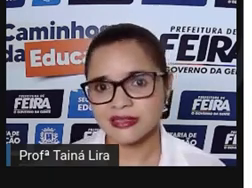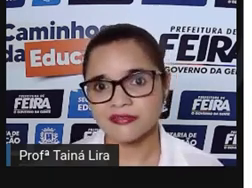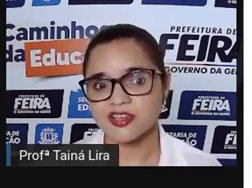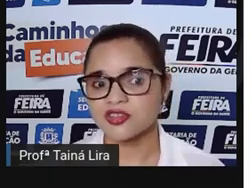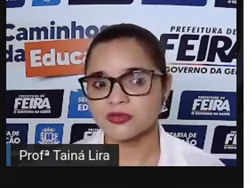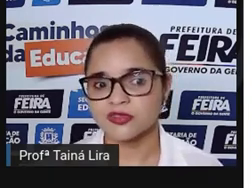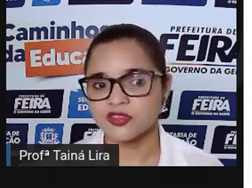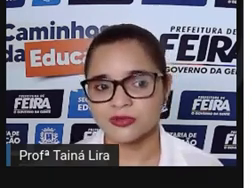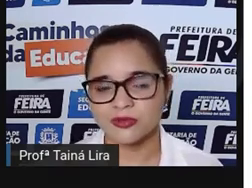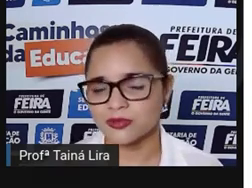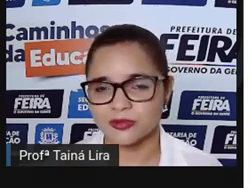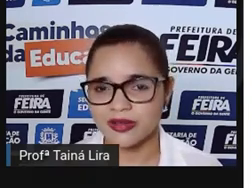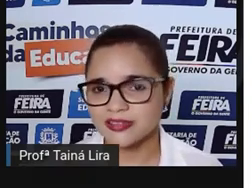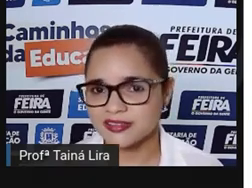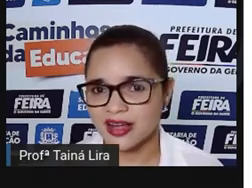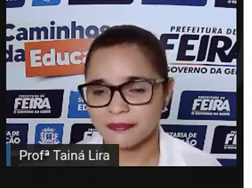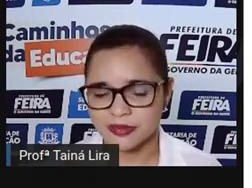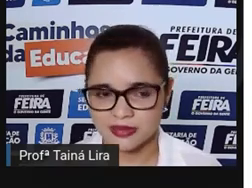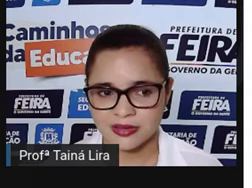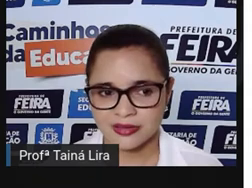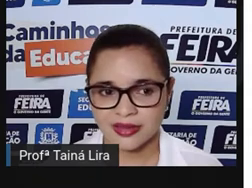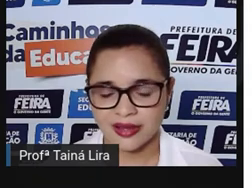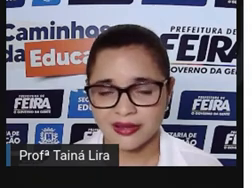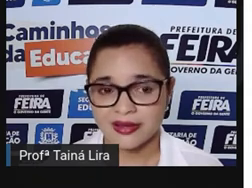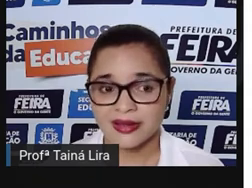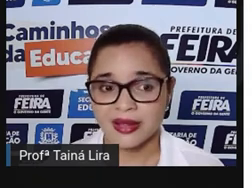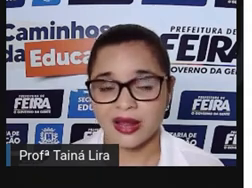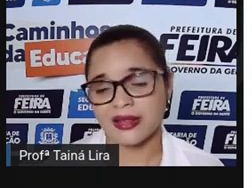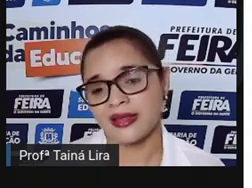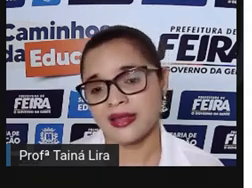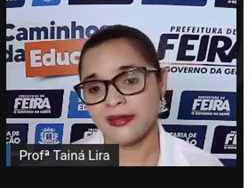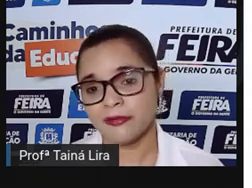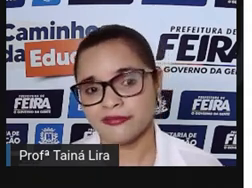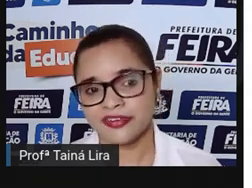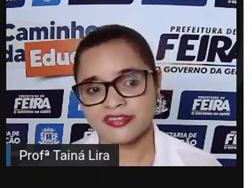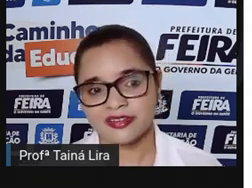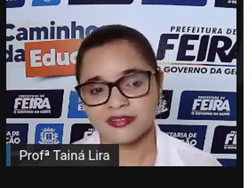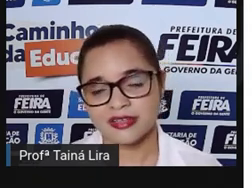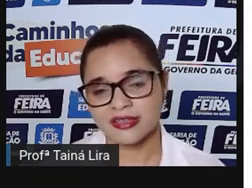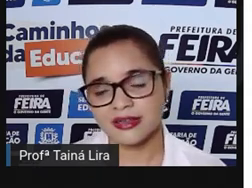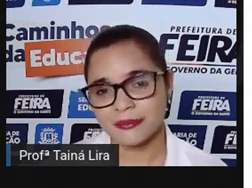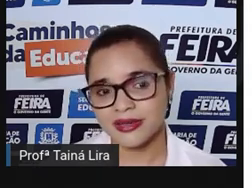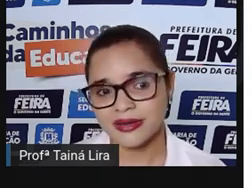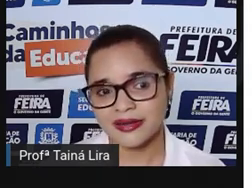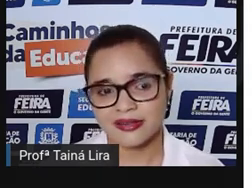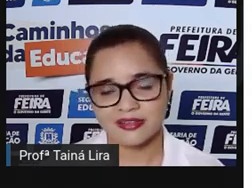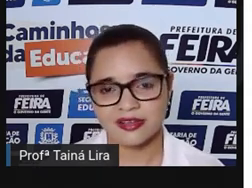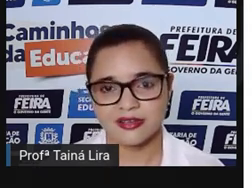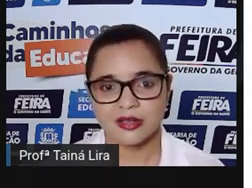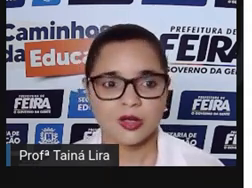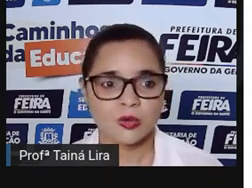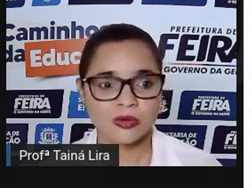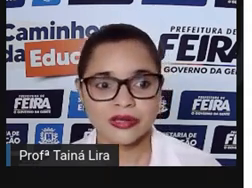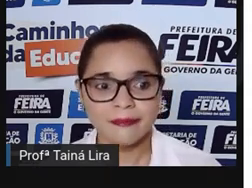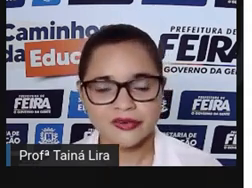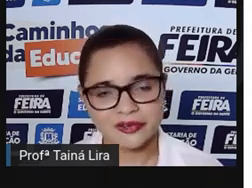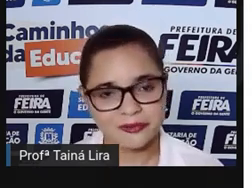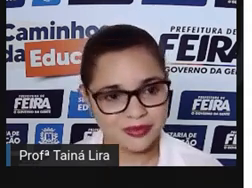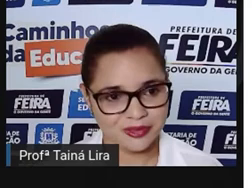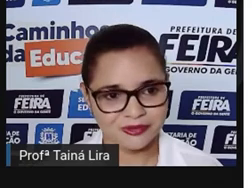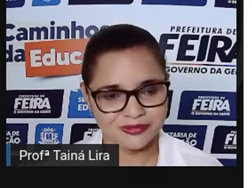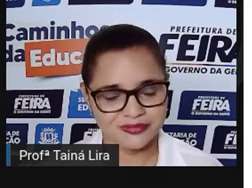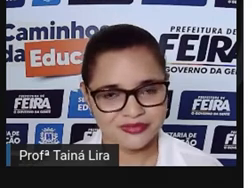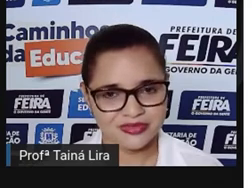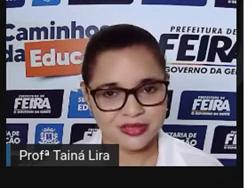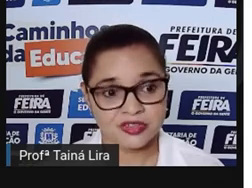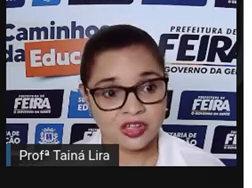só através do WhatsApp, tá? Eu conversando aqui na minha casa com quem mora